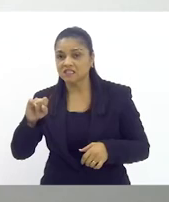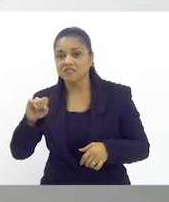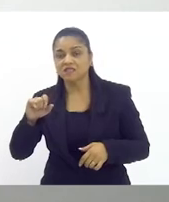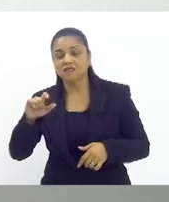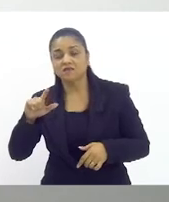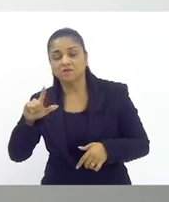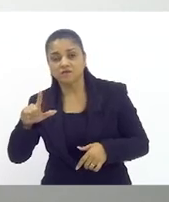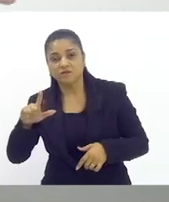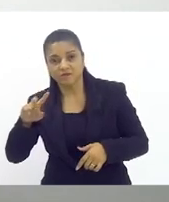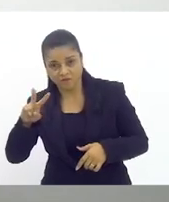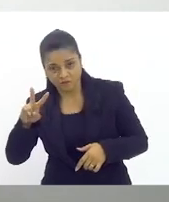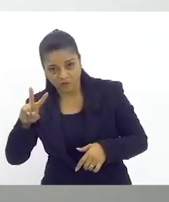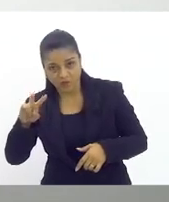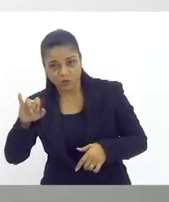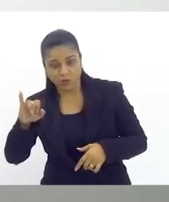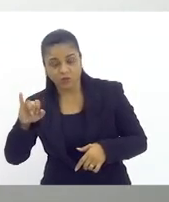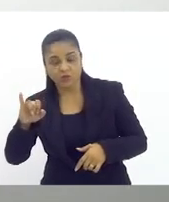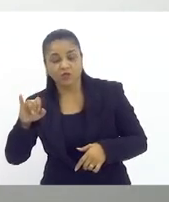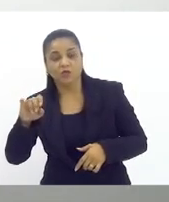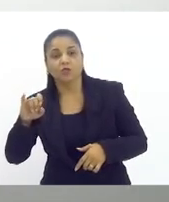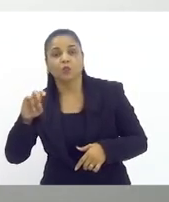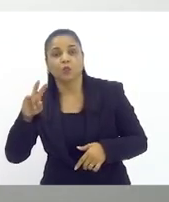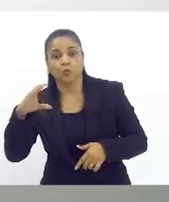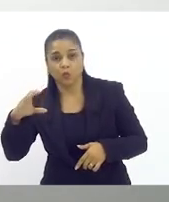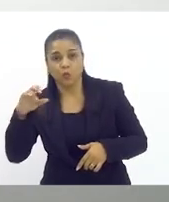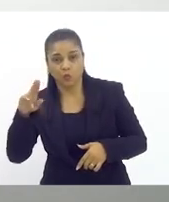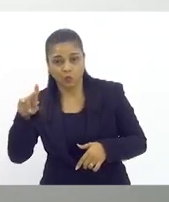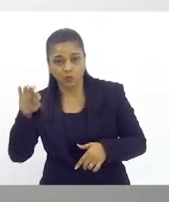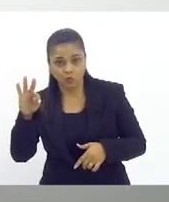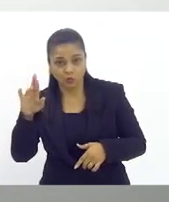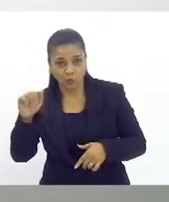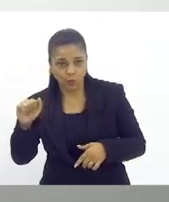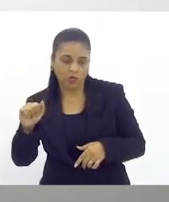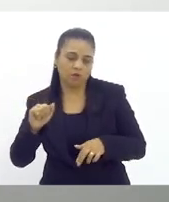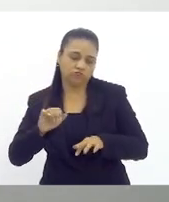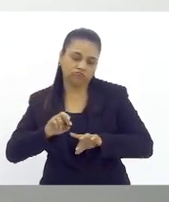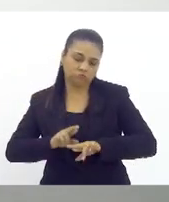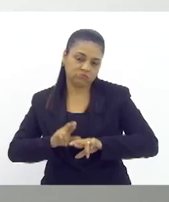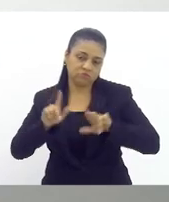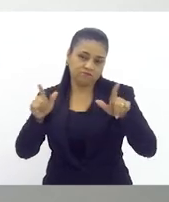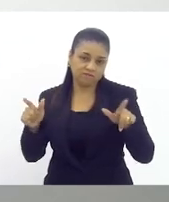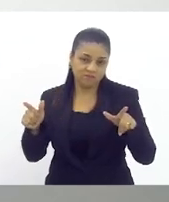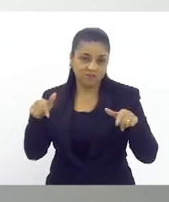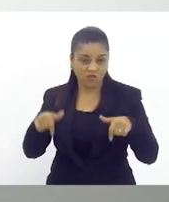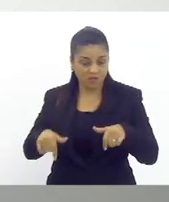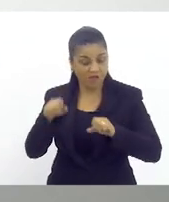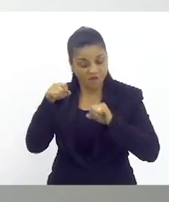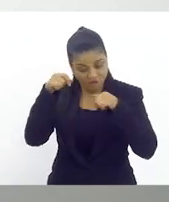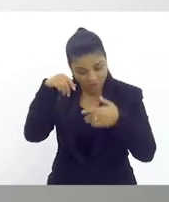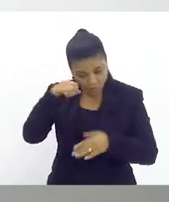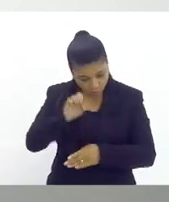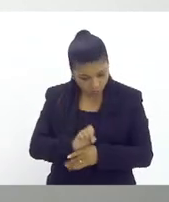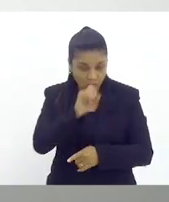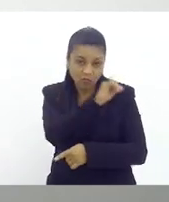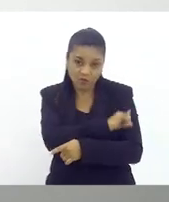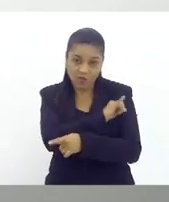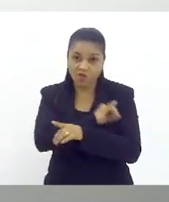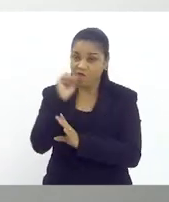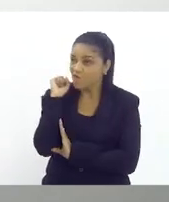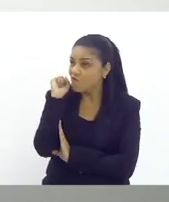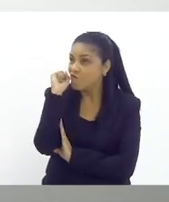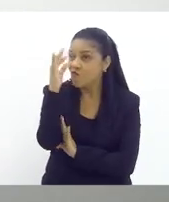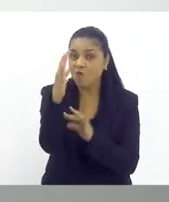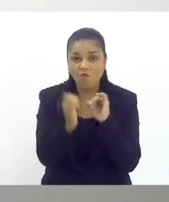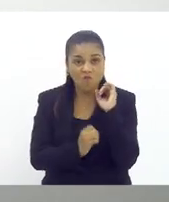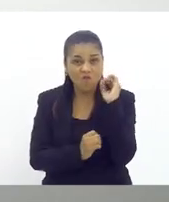Mas é uma outra coisa floresta no Rio de Janeiro nós temos várias formas